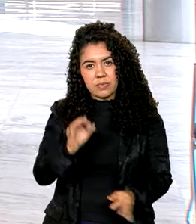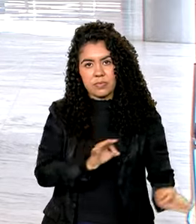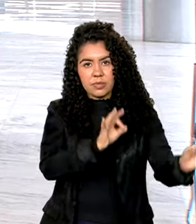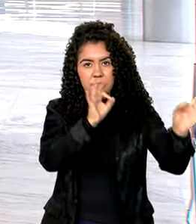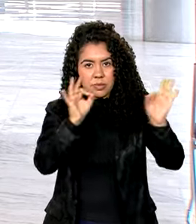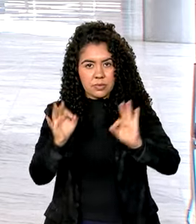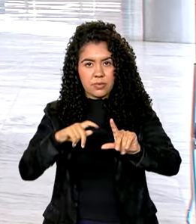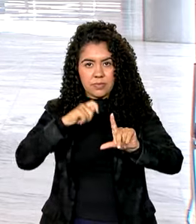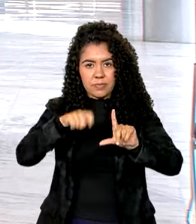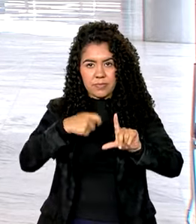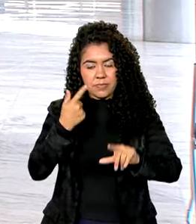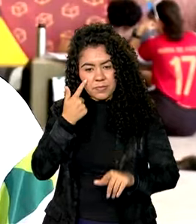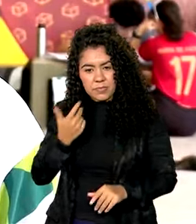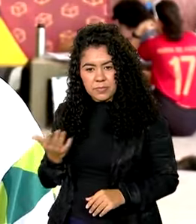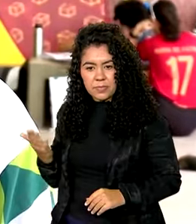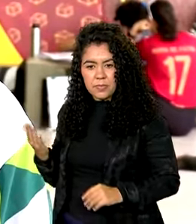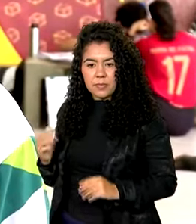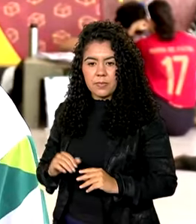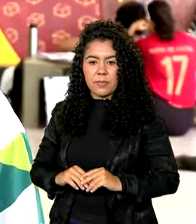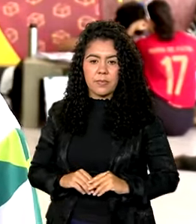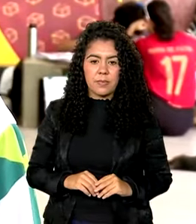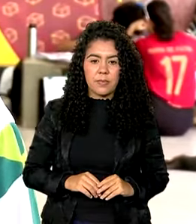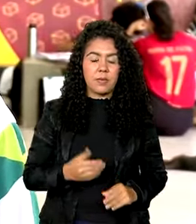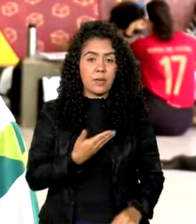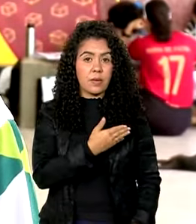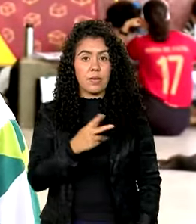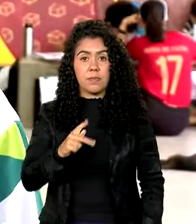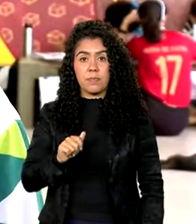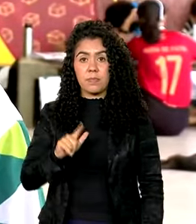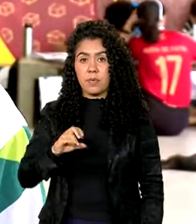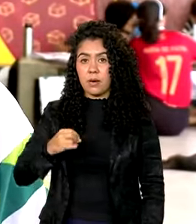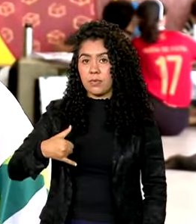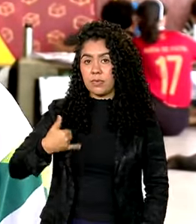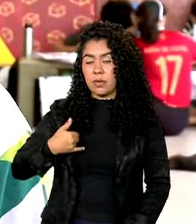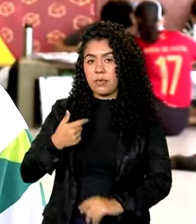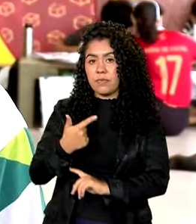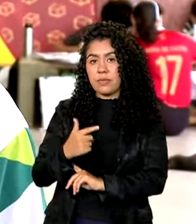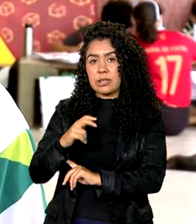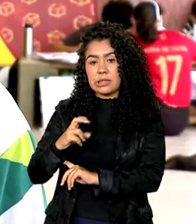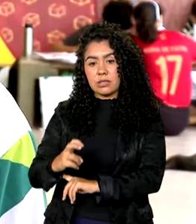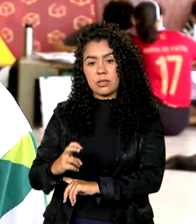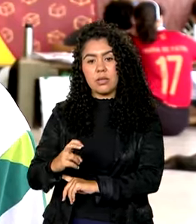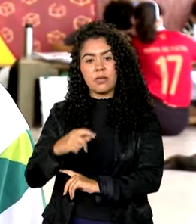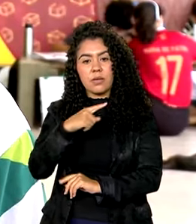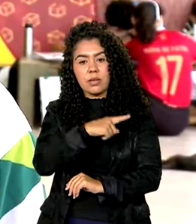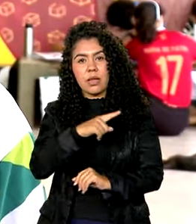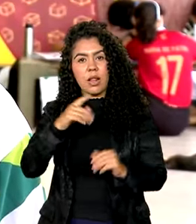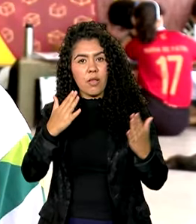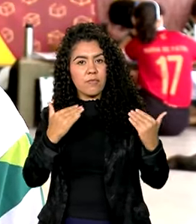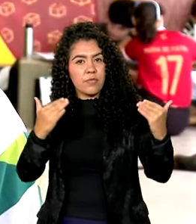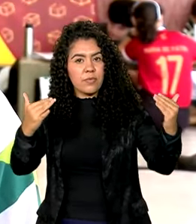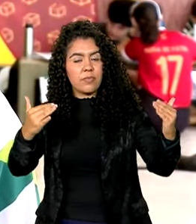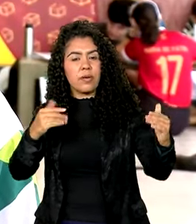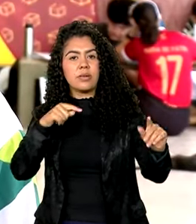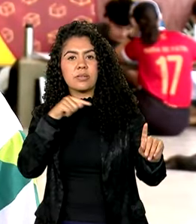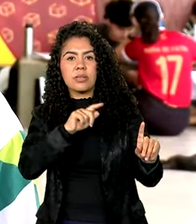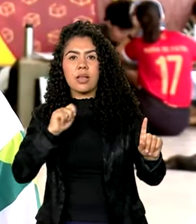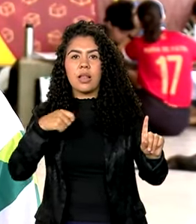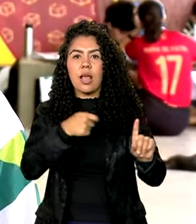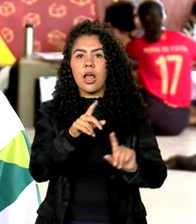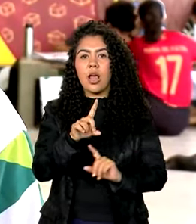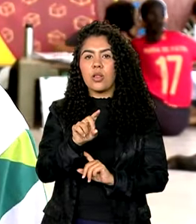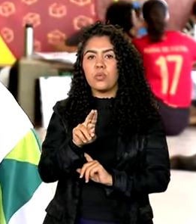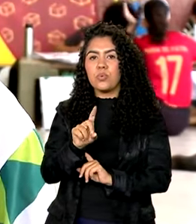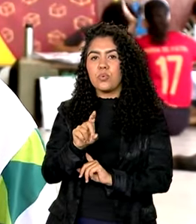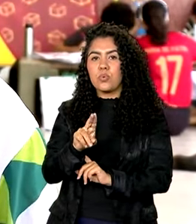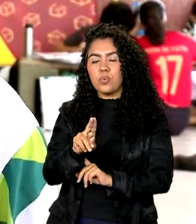nessa reportagem. Paulo Eduardo, de 25 anos, é conhecido como Dudu Rodrigues no curso de turismo que